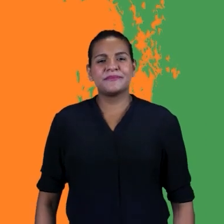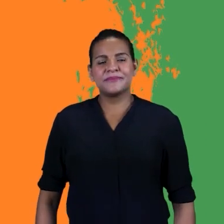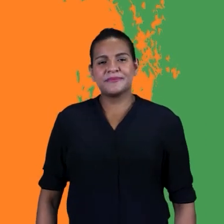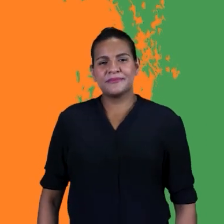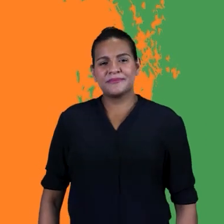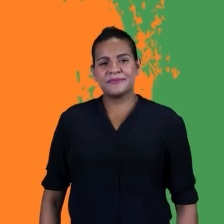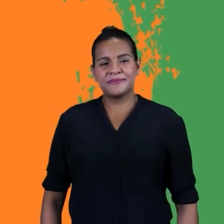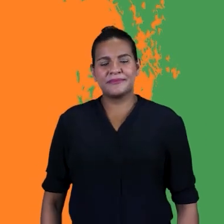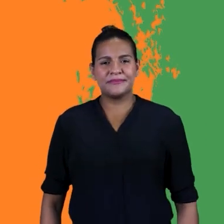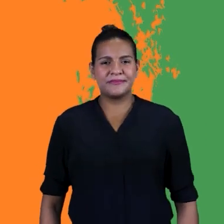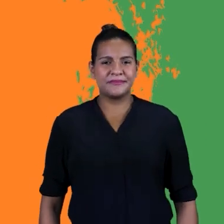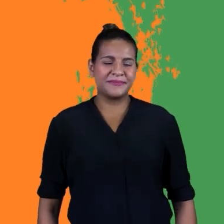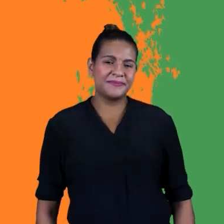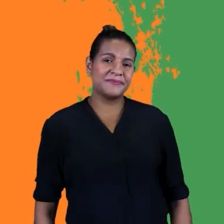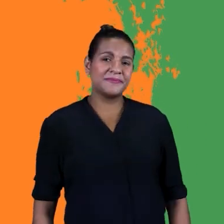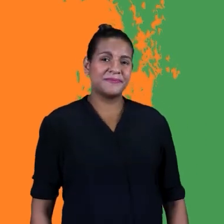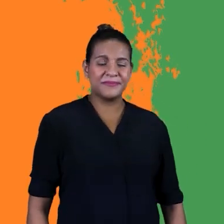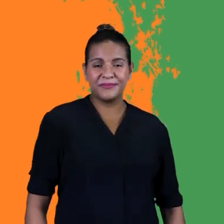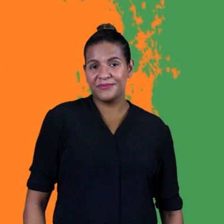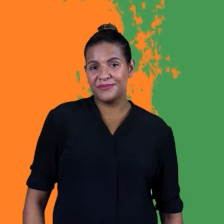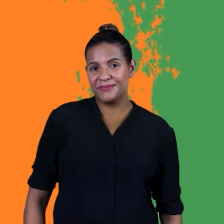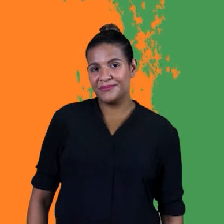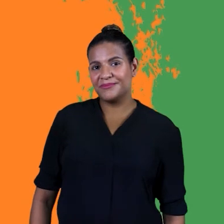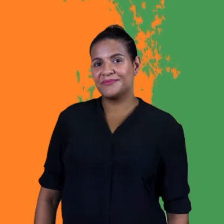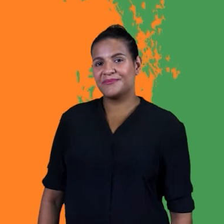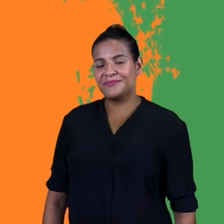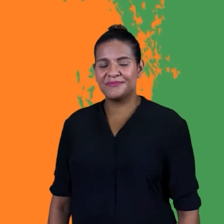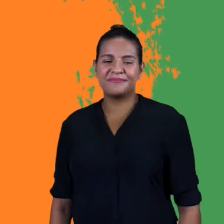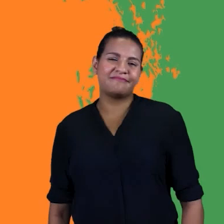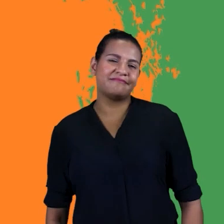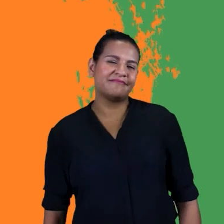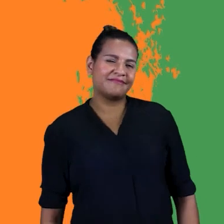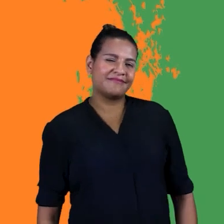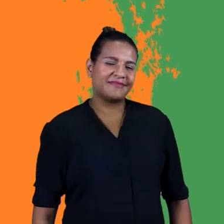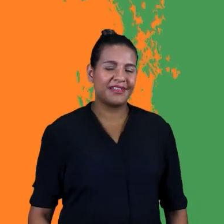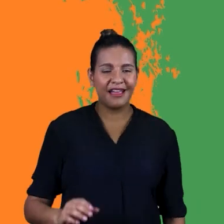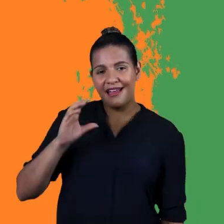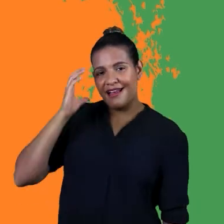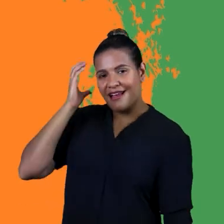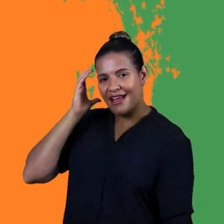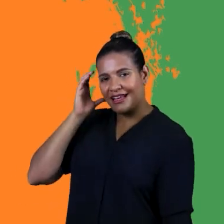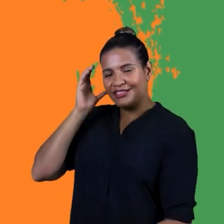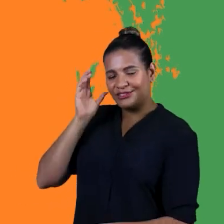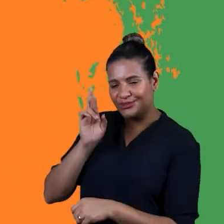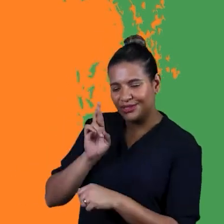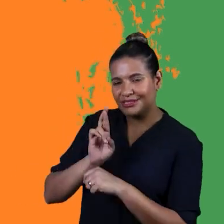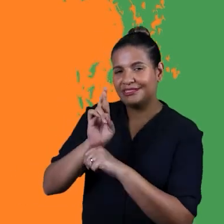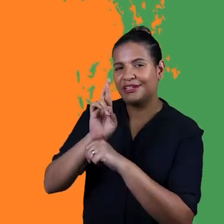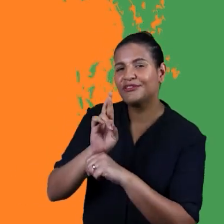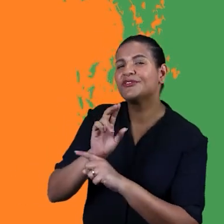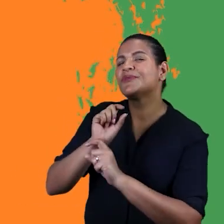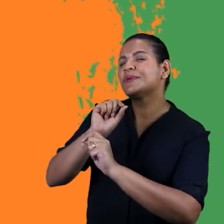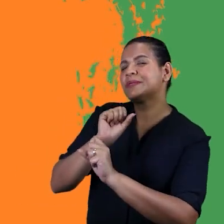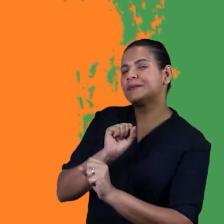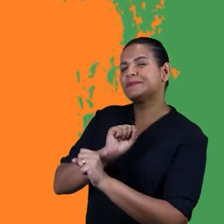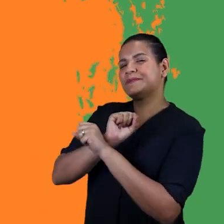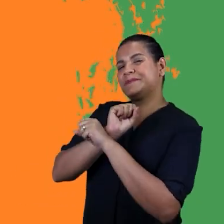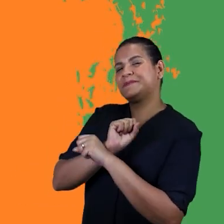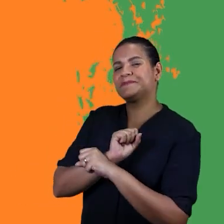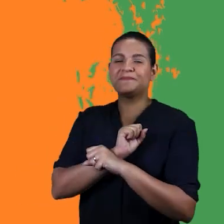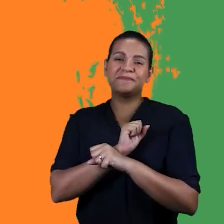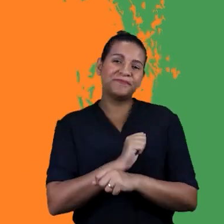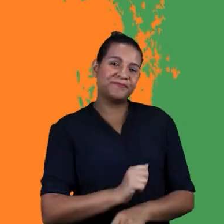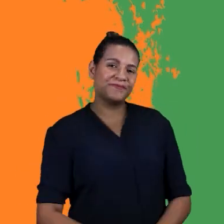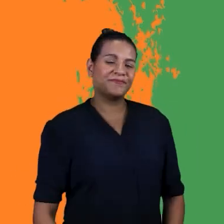O que nos reserva na Rádio Reserva?